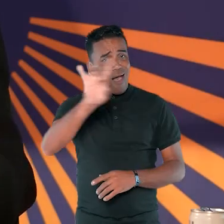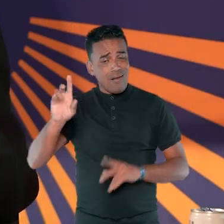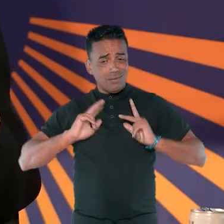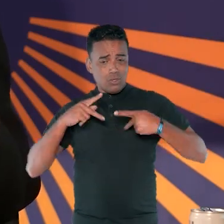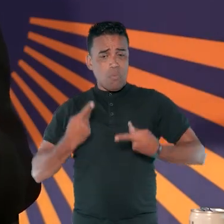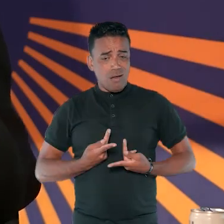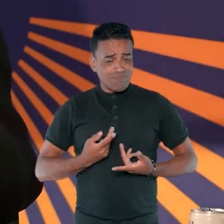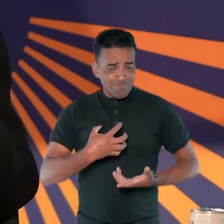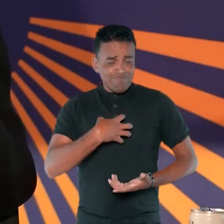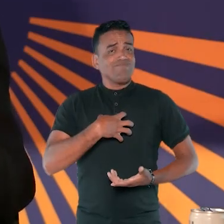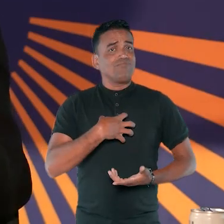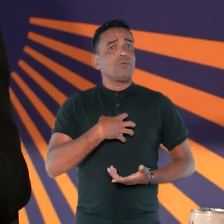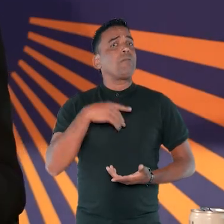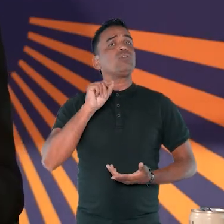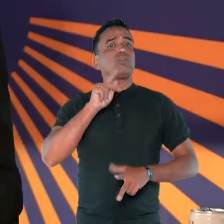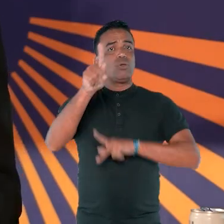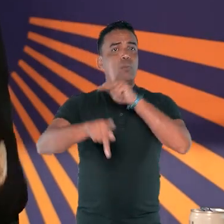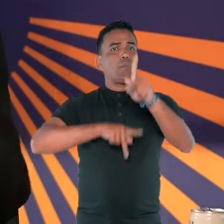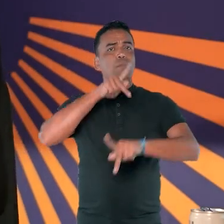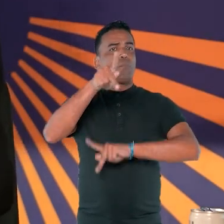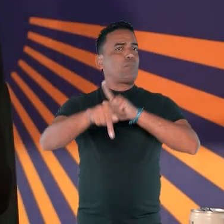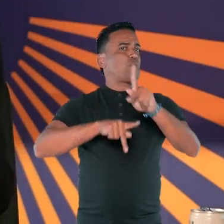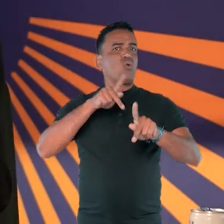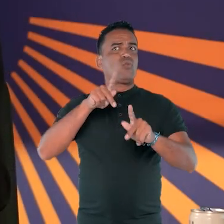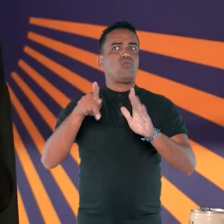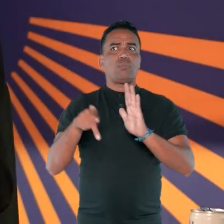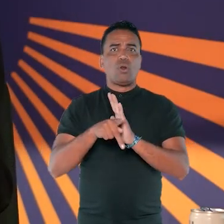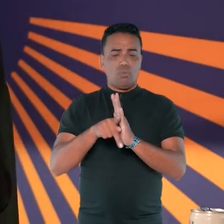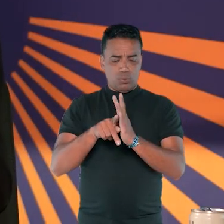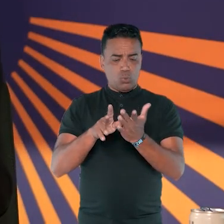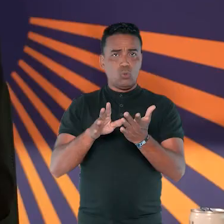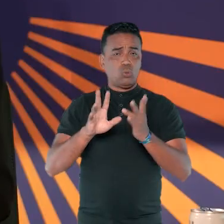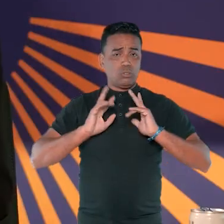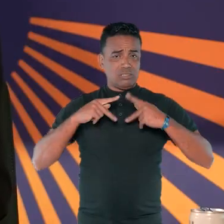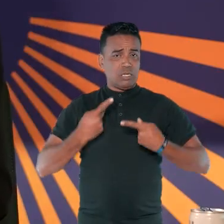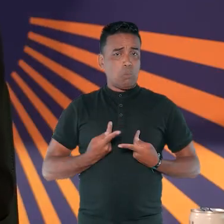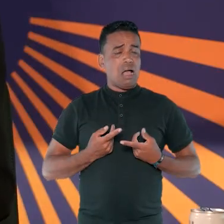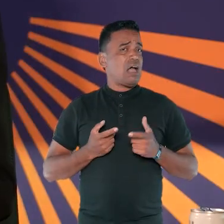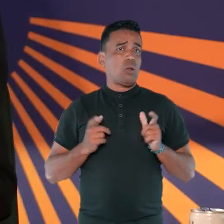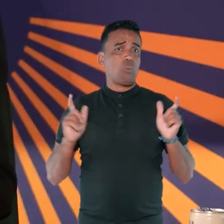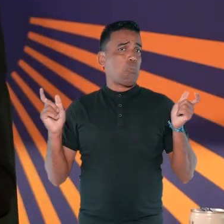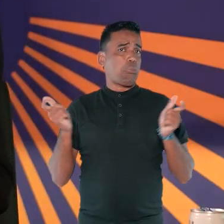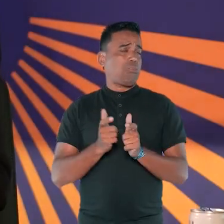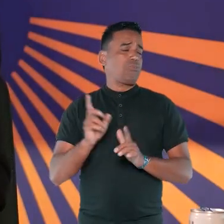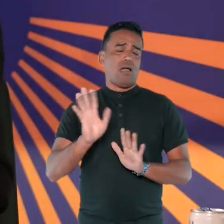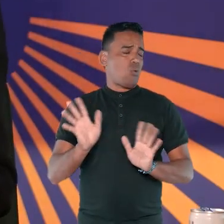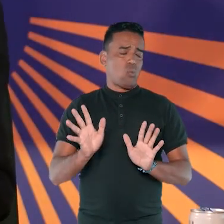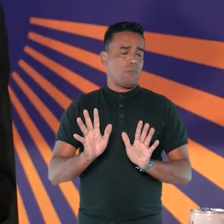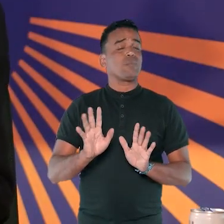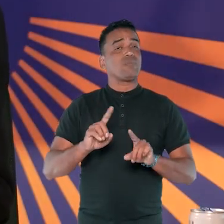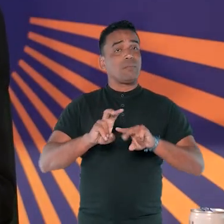o que é este povo feito, não como diminutivo de homens, como aqui está posto, mas, por